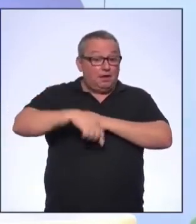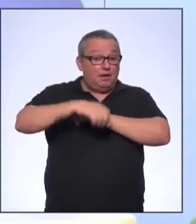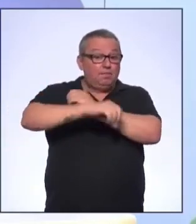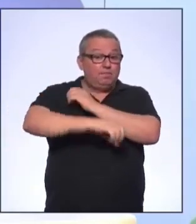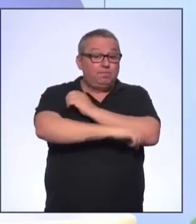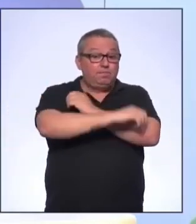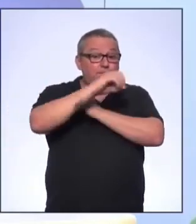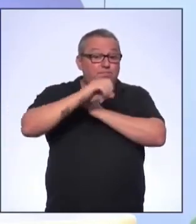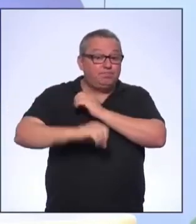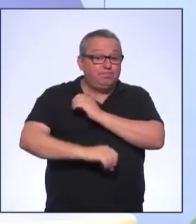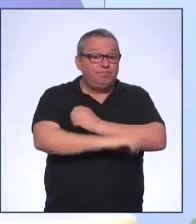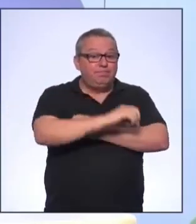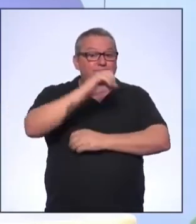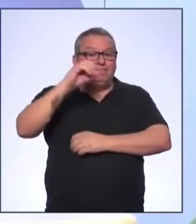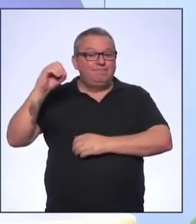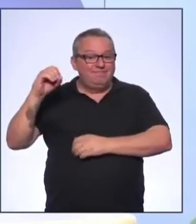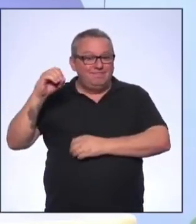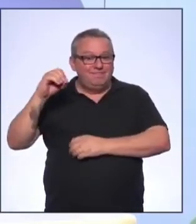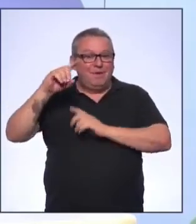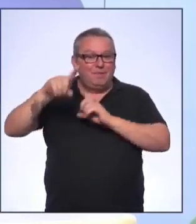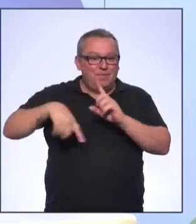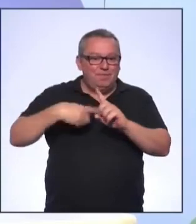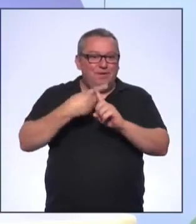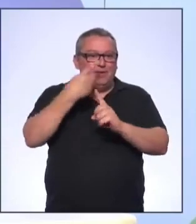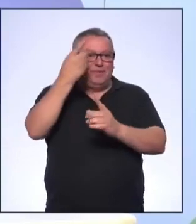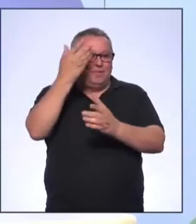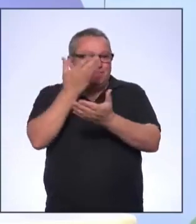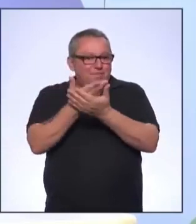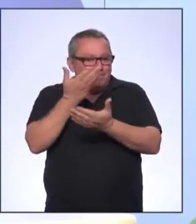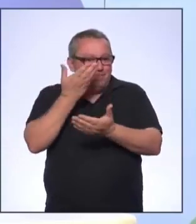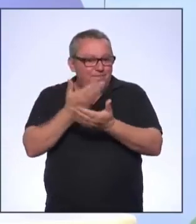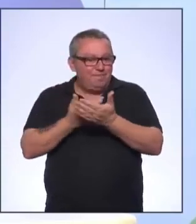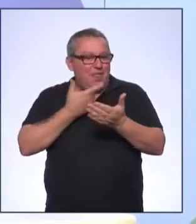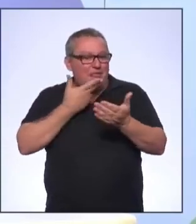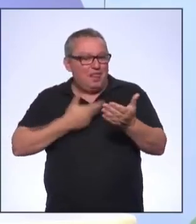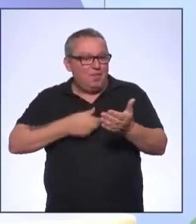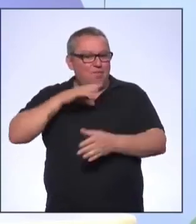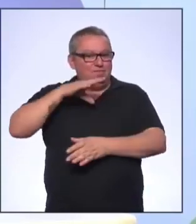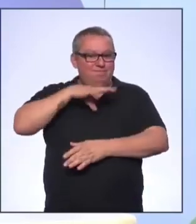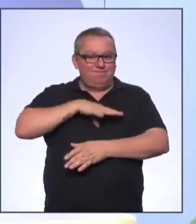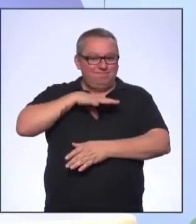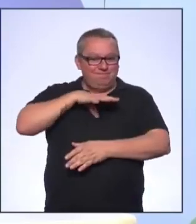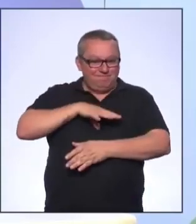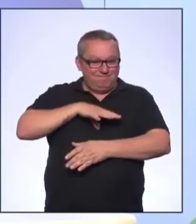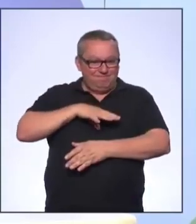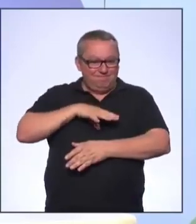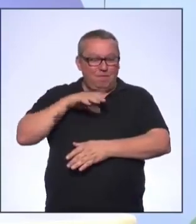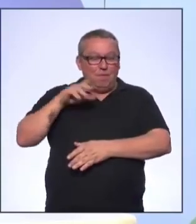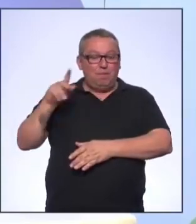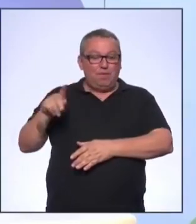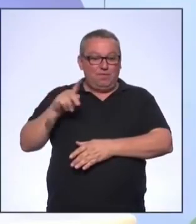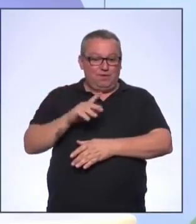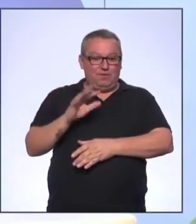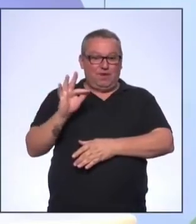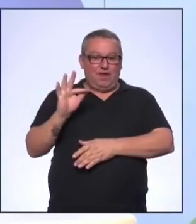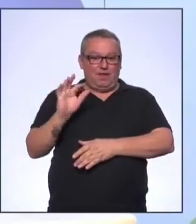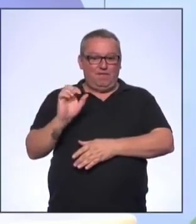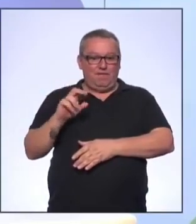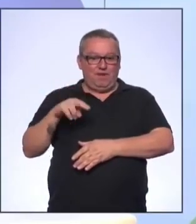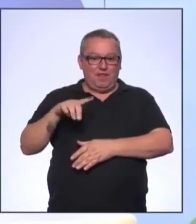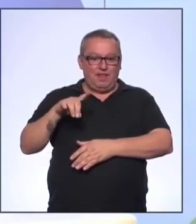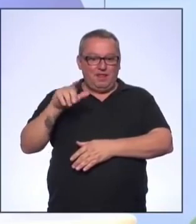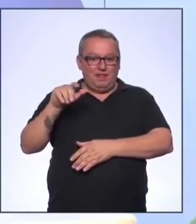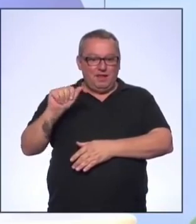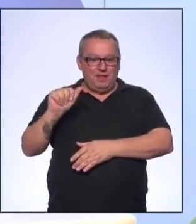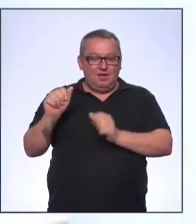Mídias do Estado de São Paulo, para mais uma aula de língua portuguesa. Eu sou a professora Fernanda, estou aqui com o